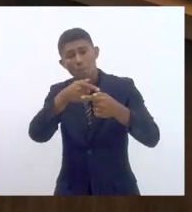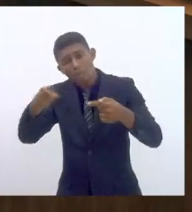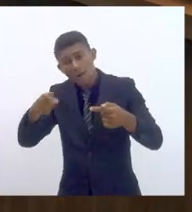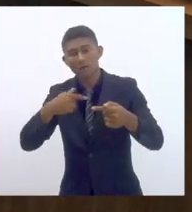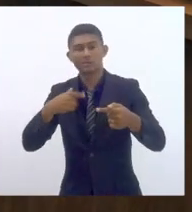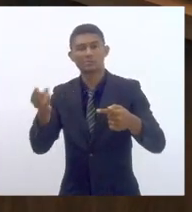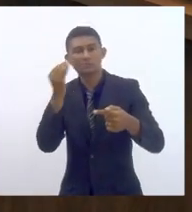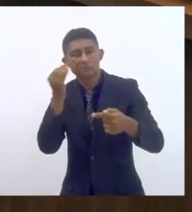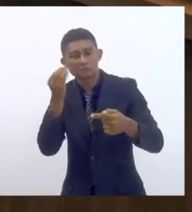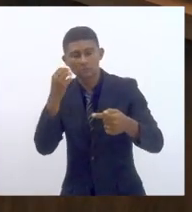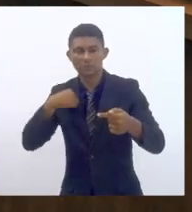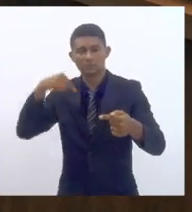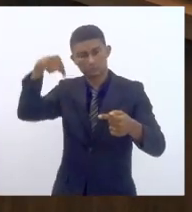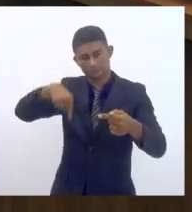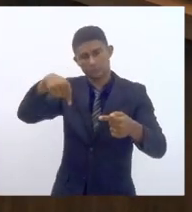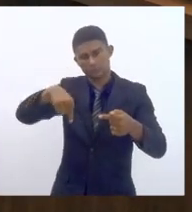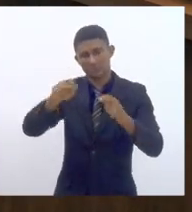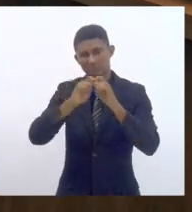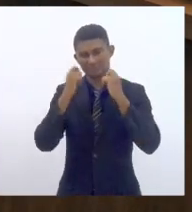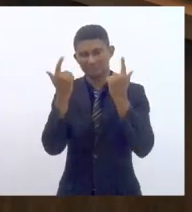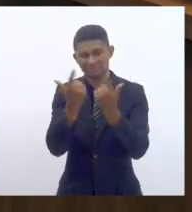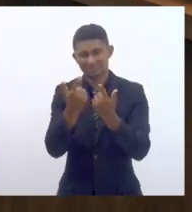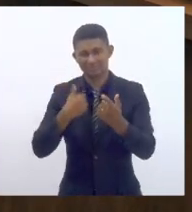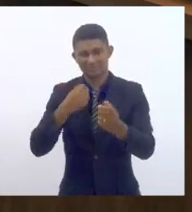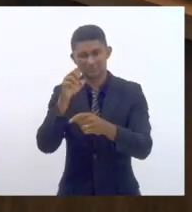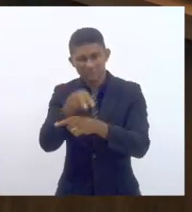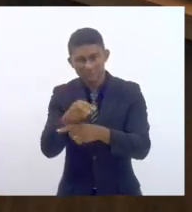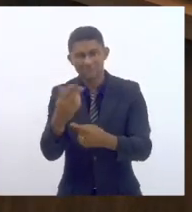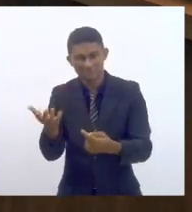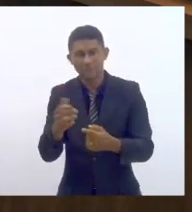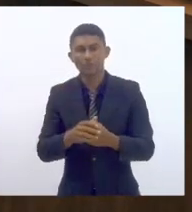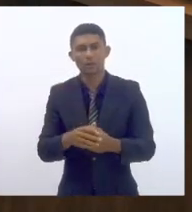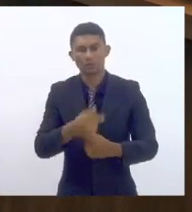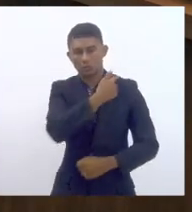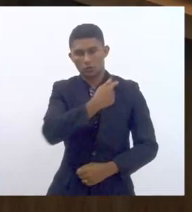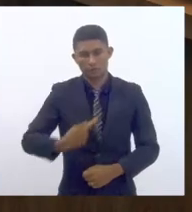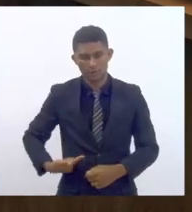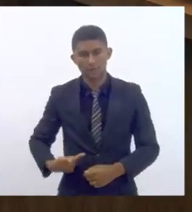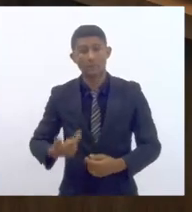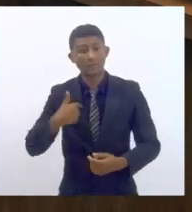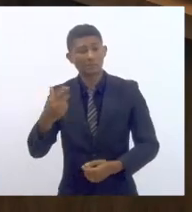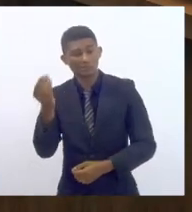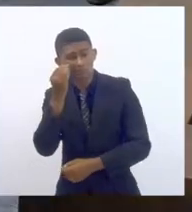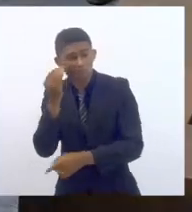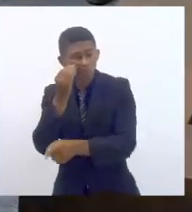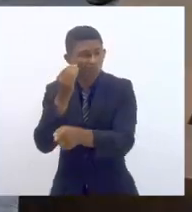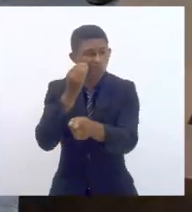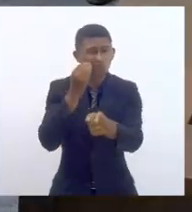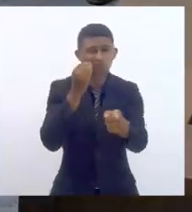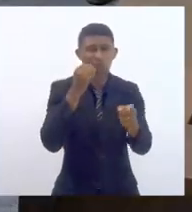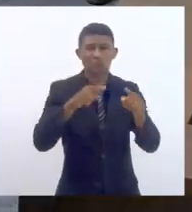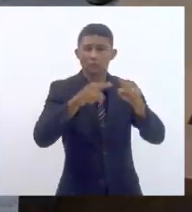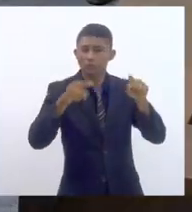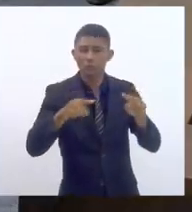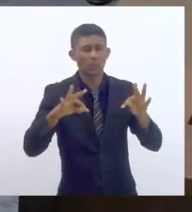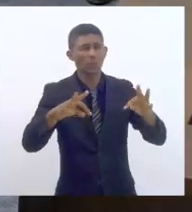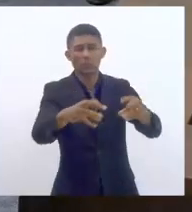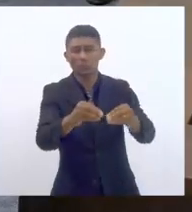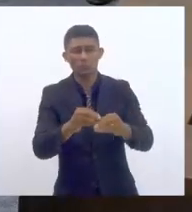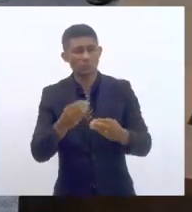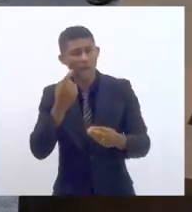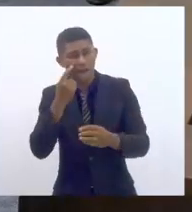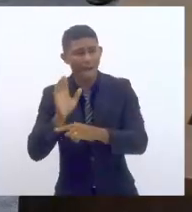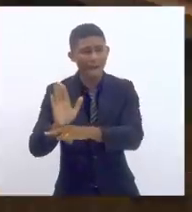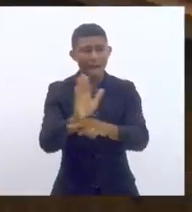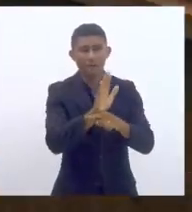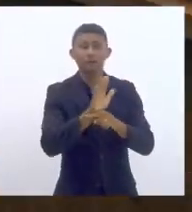aqui na casa à frente das questões do governo, atender a todas as categorias indistintamente, com cautela,